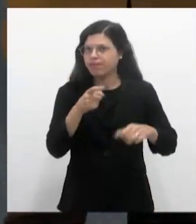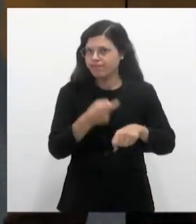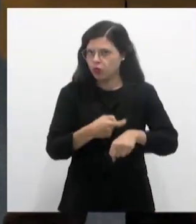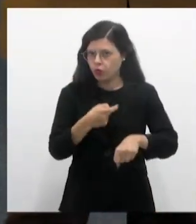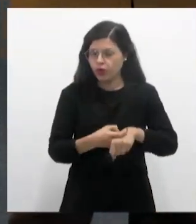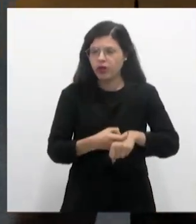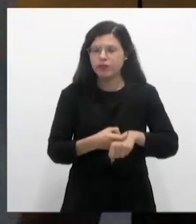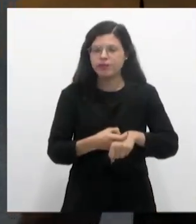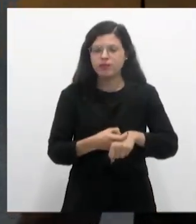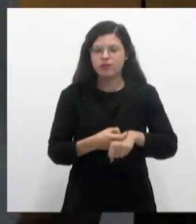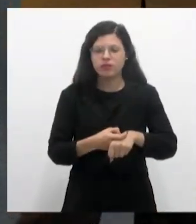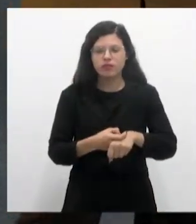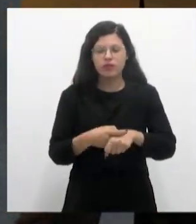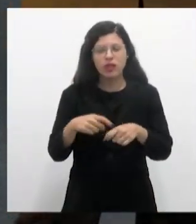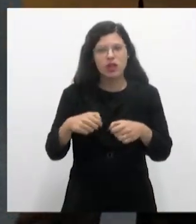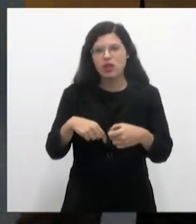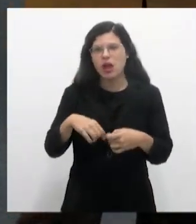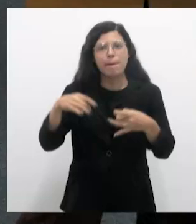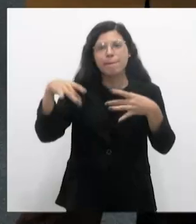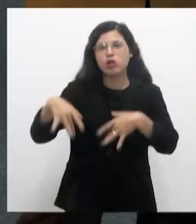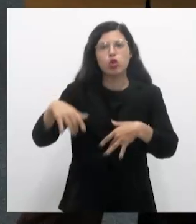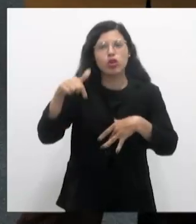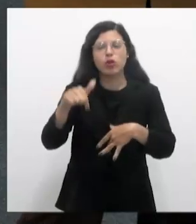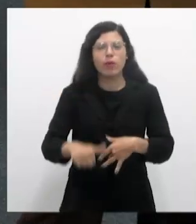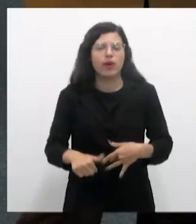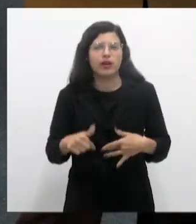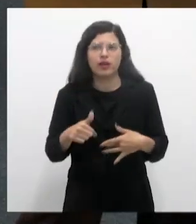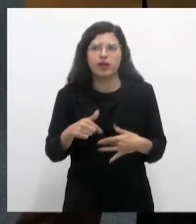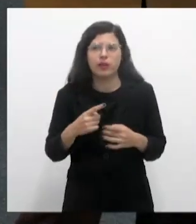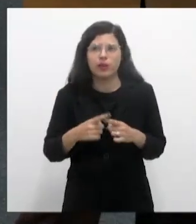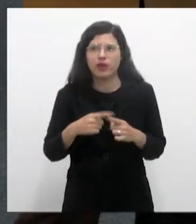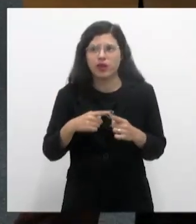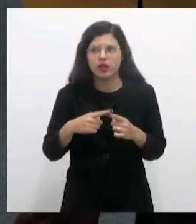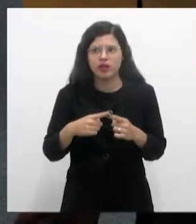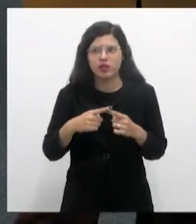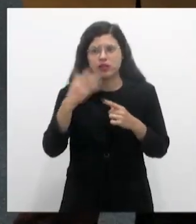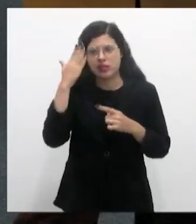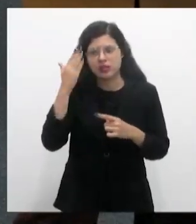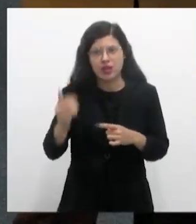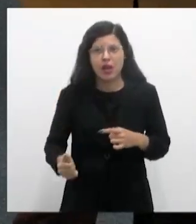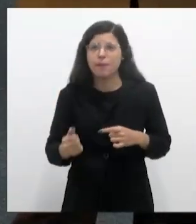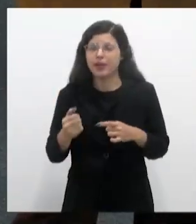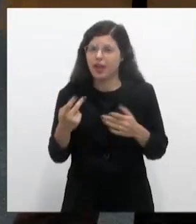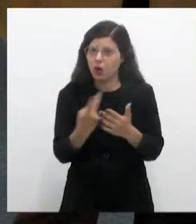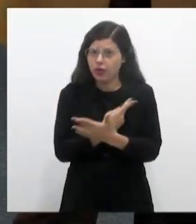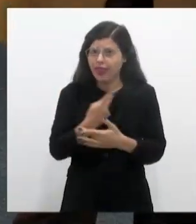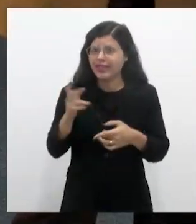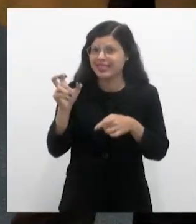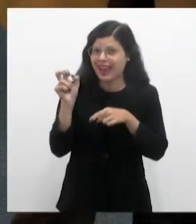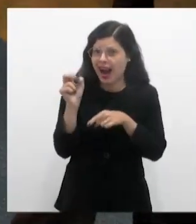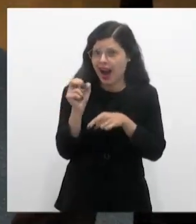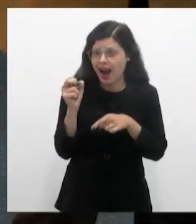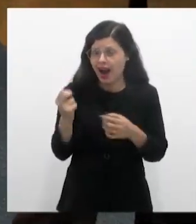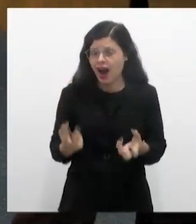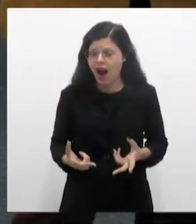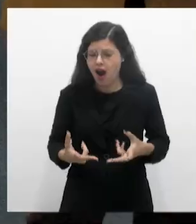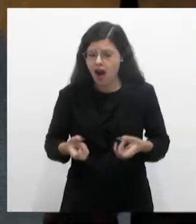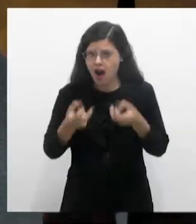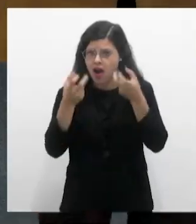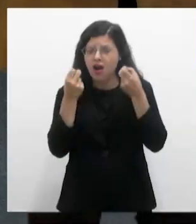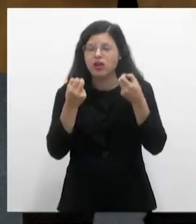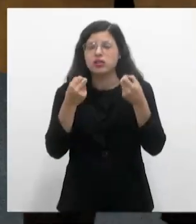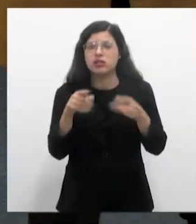e desovam aqui o que eles sabem que produzem câncer, deformação genética, problemas